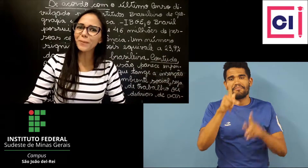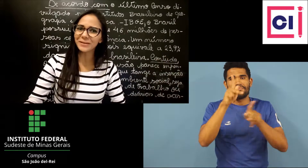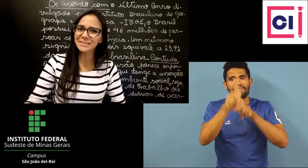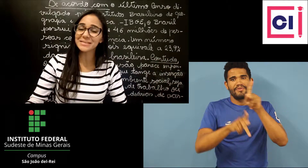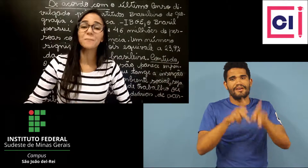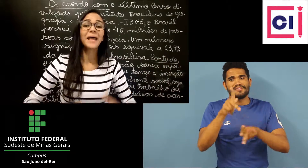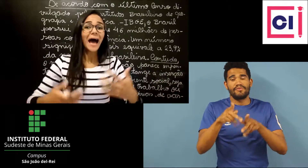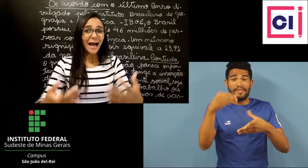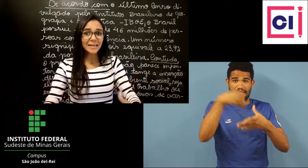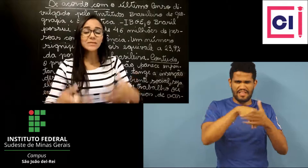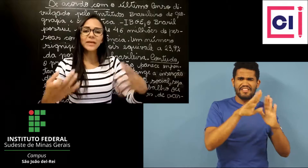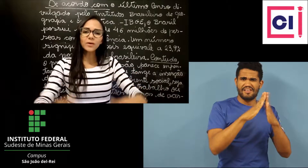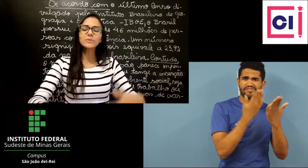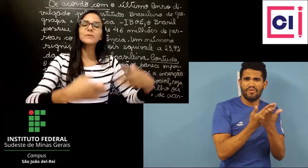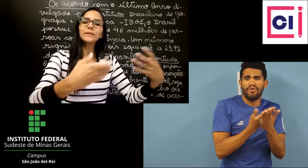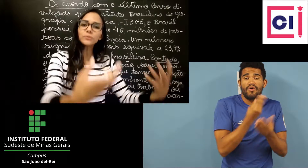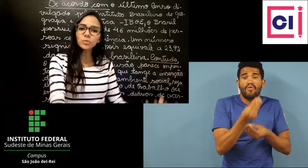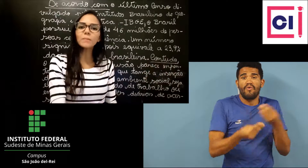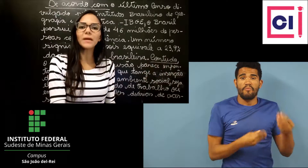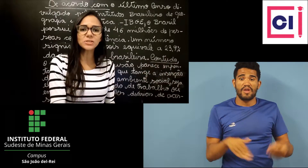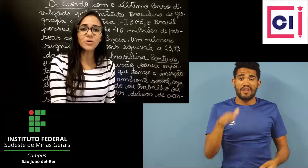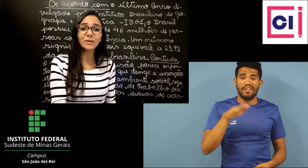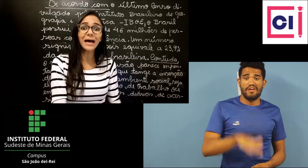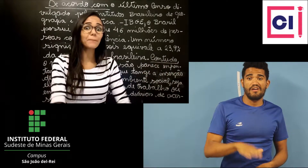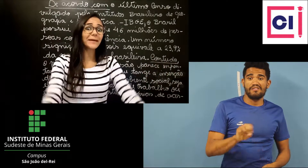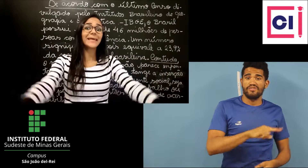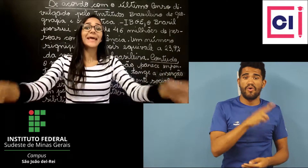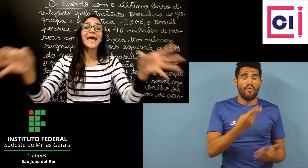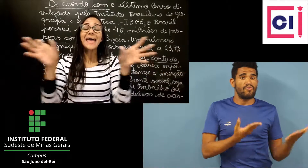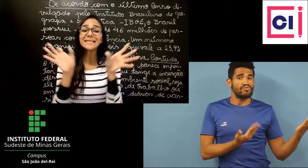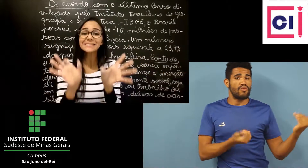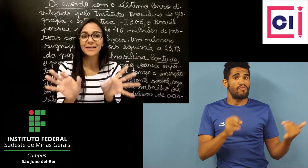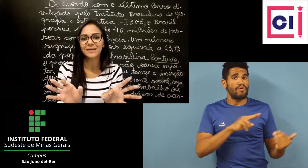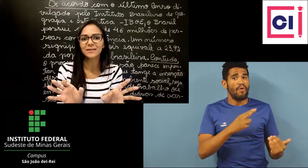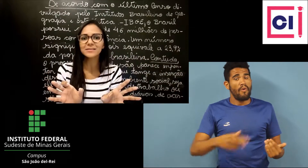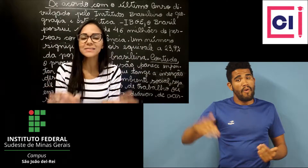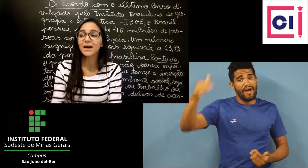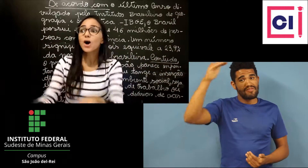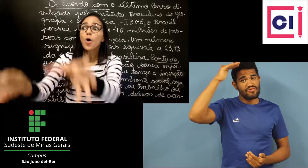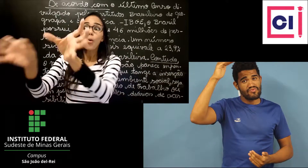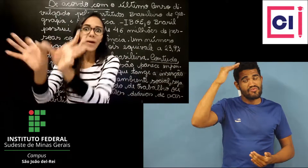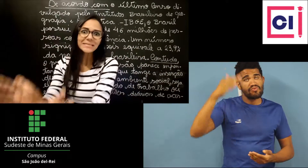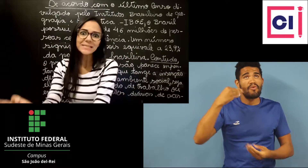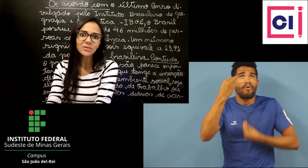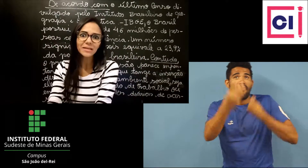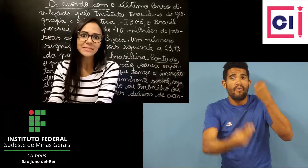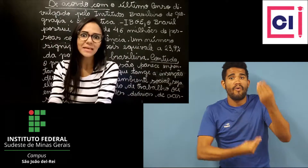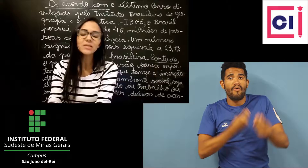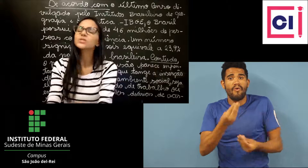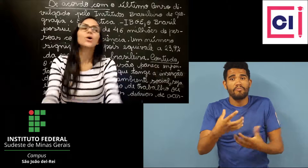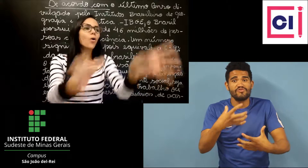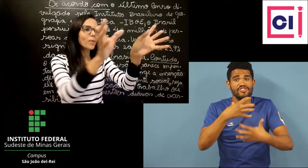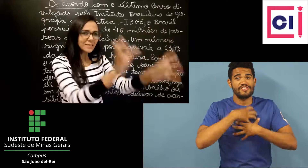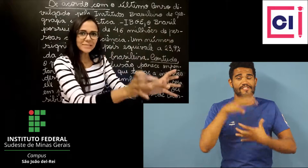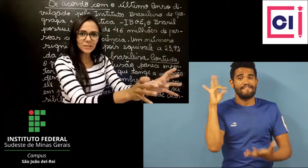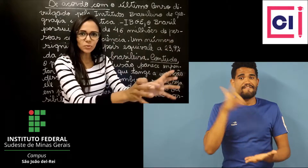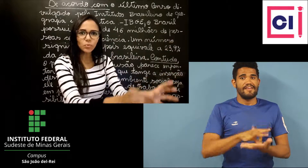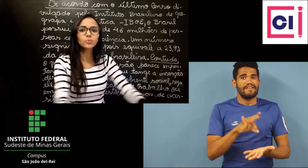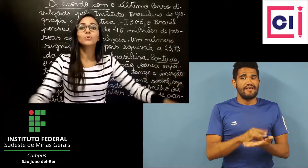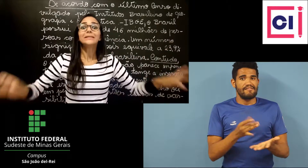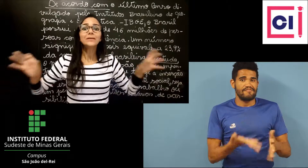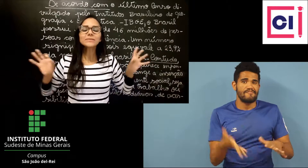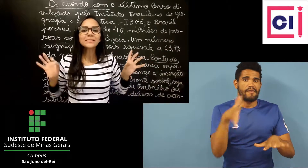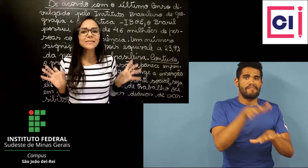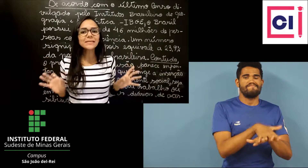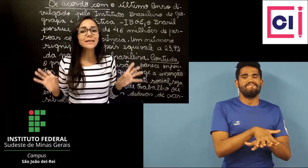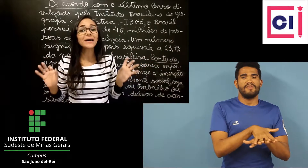conscientização da população. A questão da inclusão dentro do ambiente escolar, para que essa criança, ou esse adolescente, ou esse